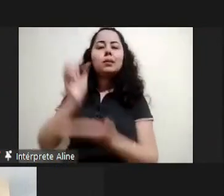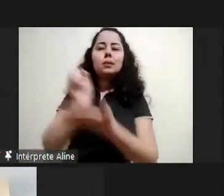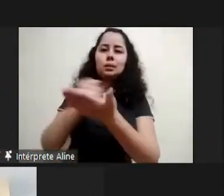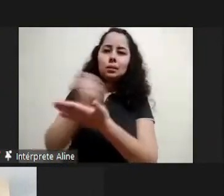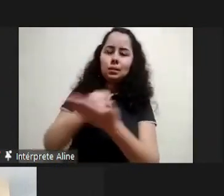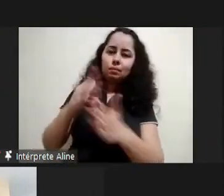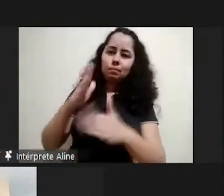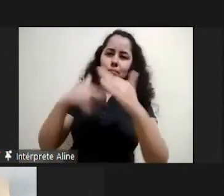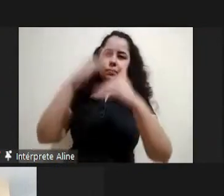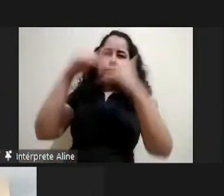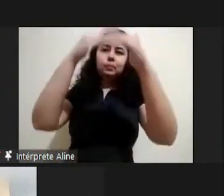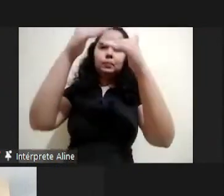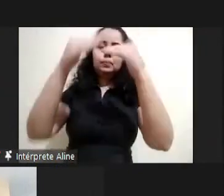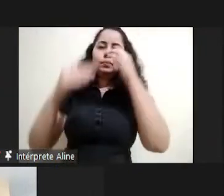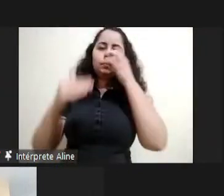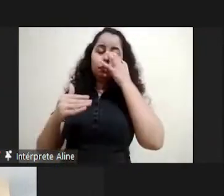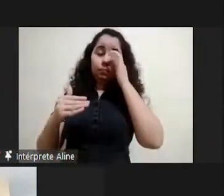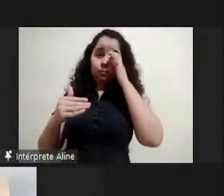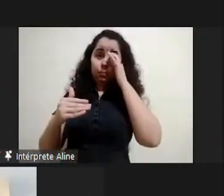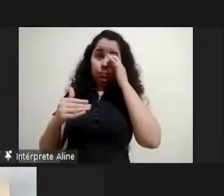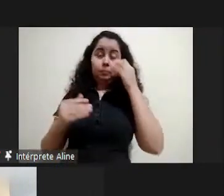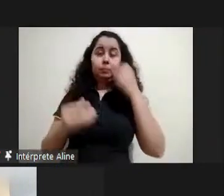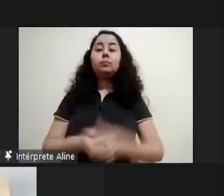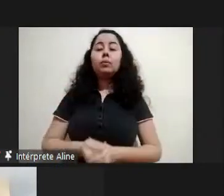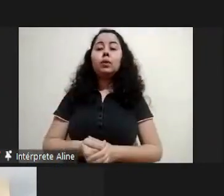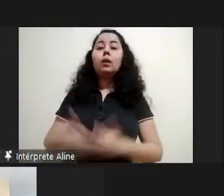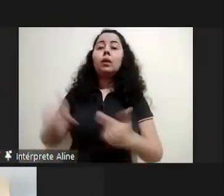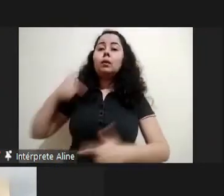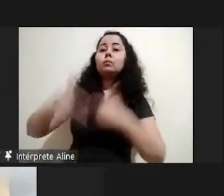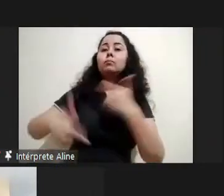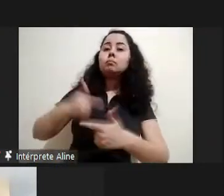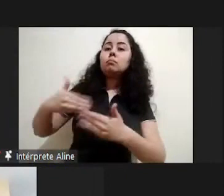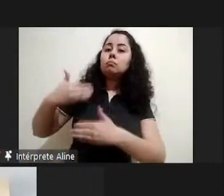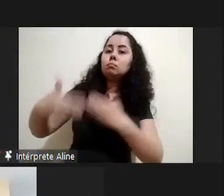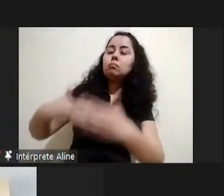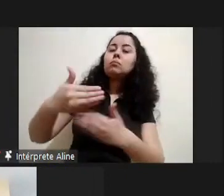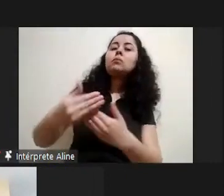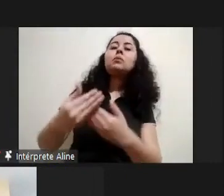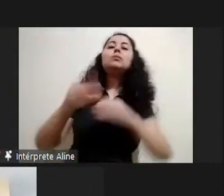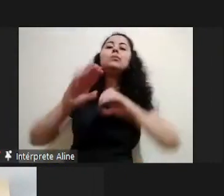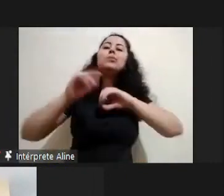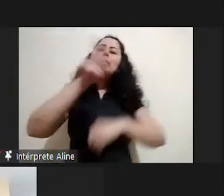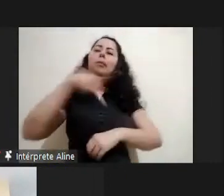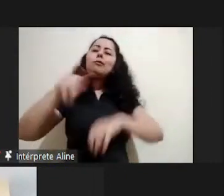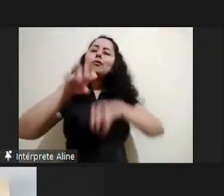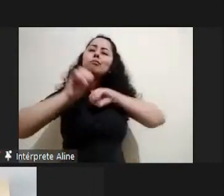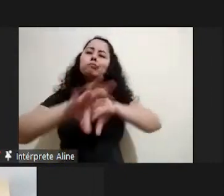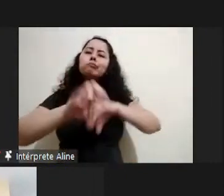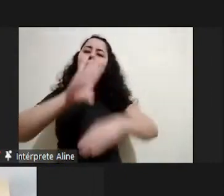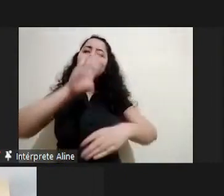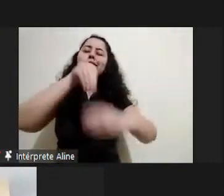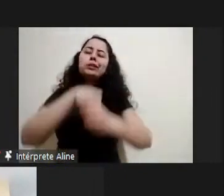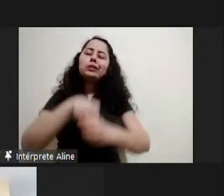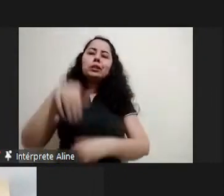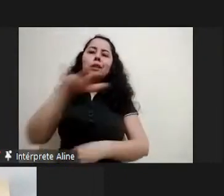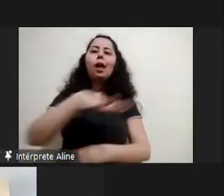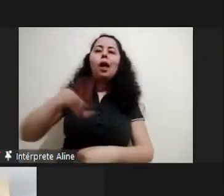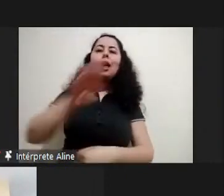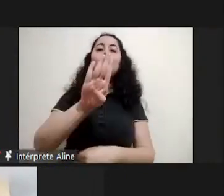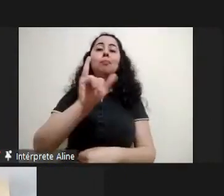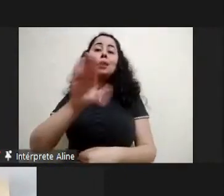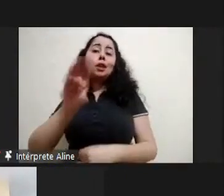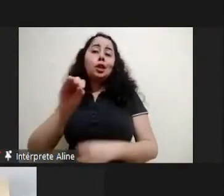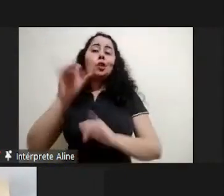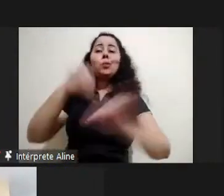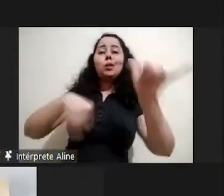bioquímica clínica. E atuou, ao longo da sua carreira acadêmica, como docente do Departamento de Bioquímica no Instituto de Ciências Biológicas da